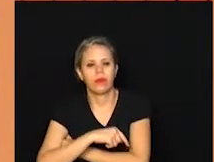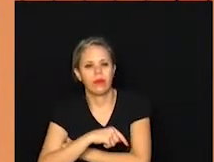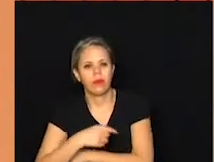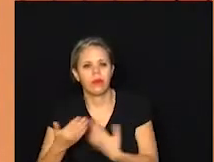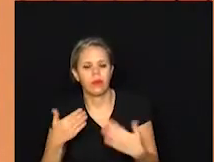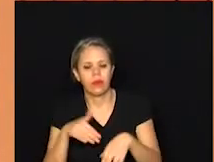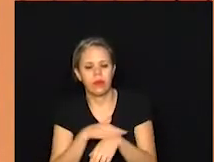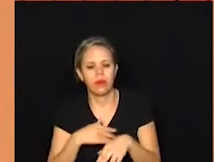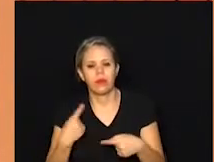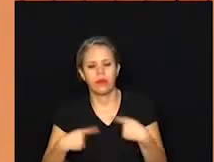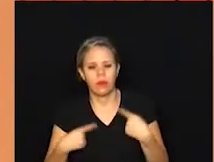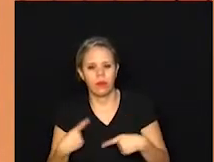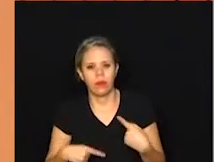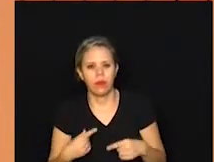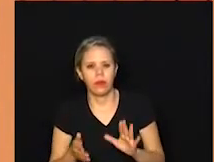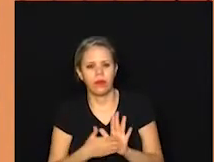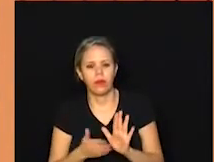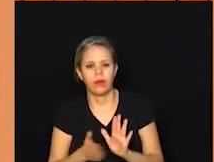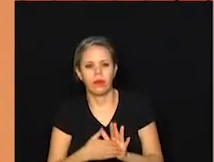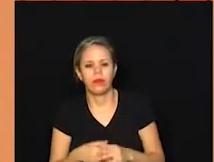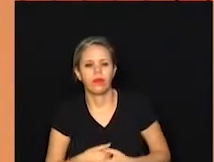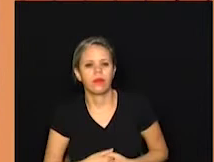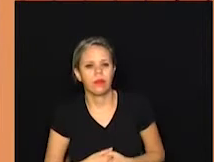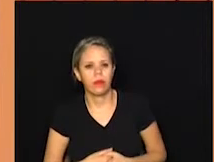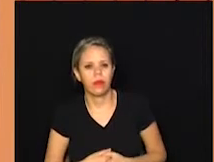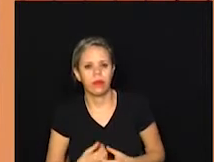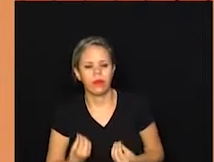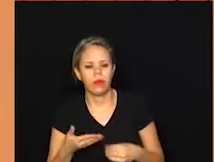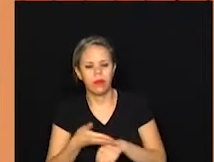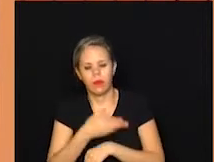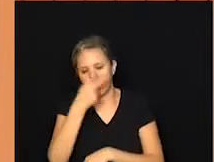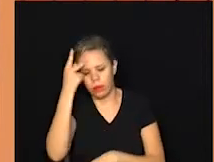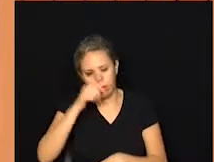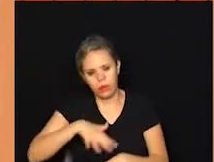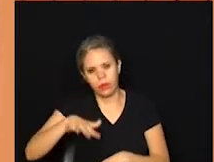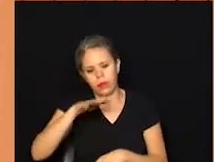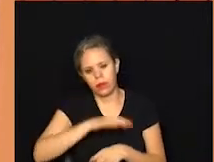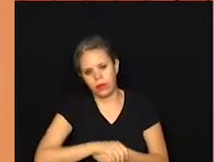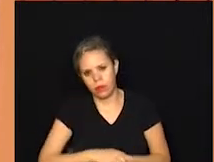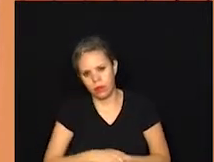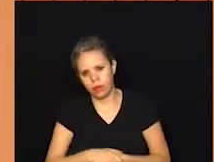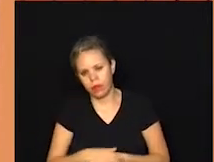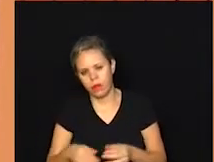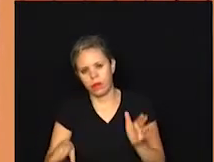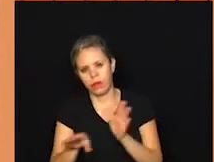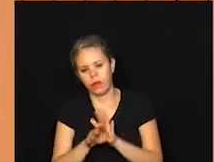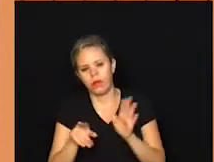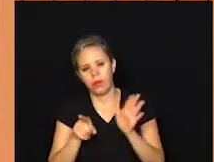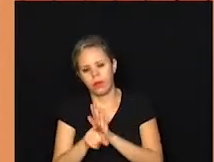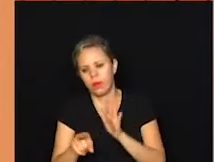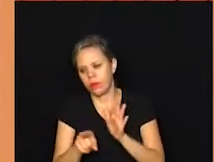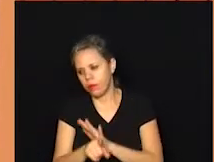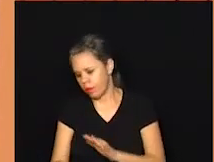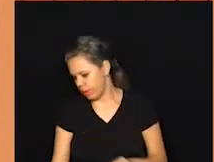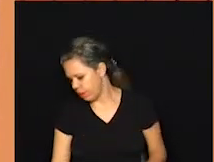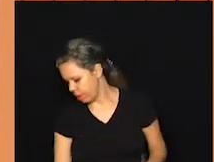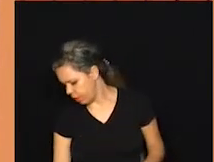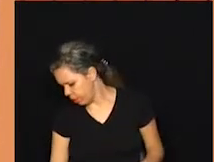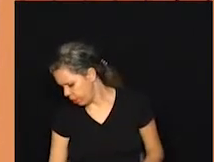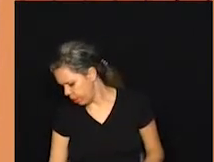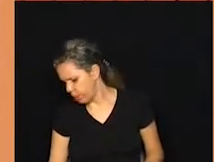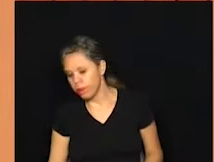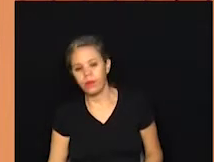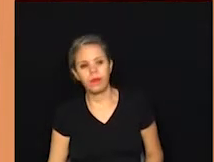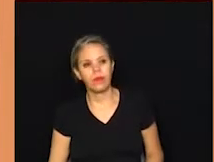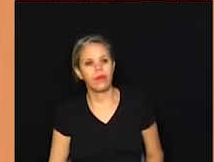conversando, discutindo, propondo, garantindo a participação da sociedade civil. Já chegaram mais perguntas aqui também para